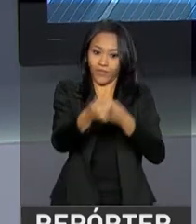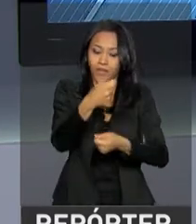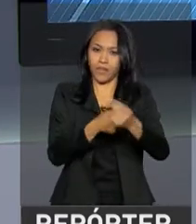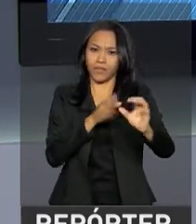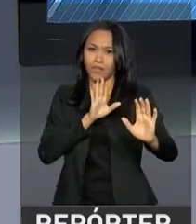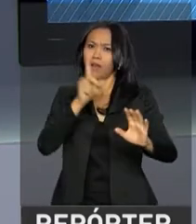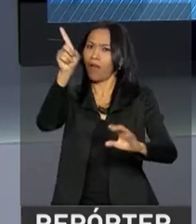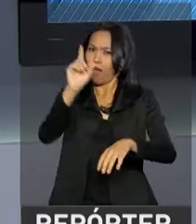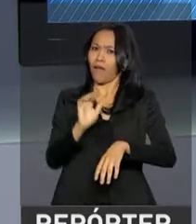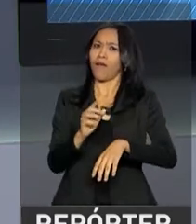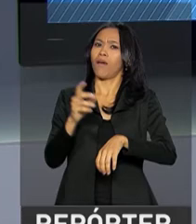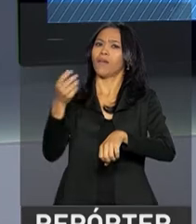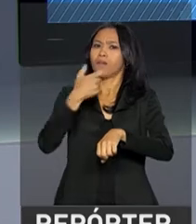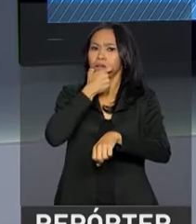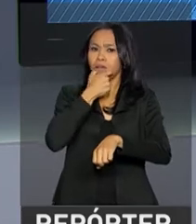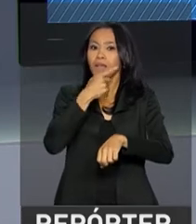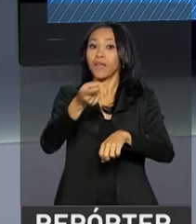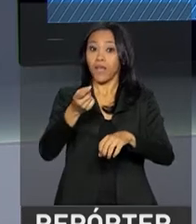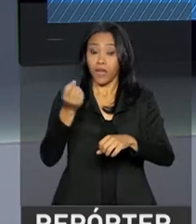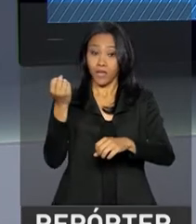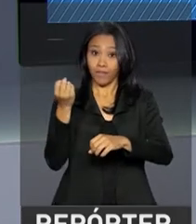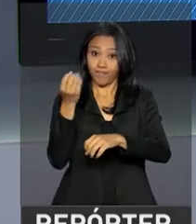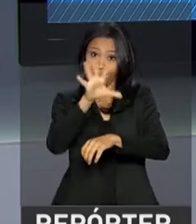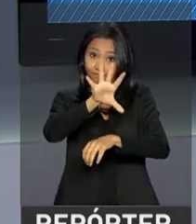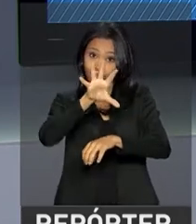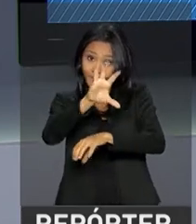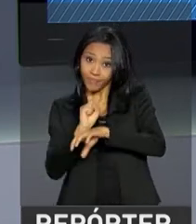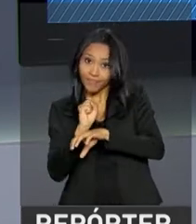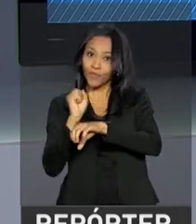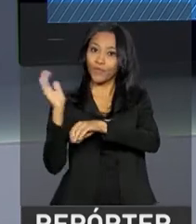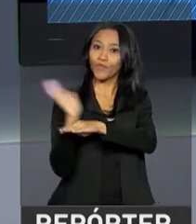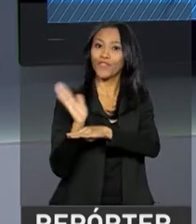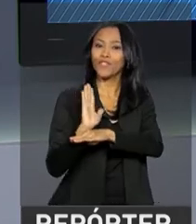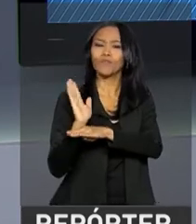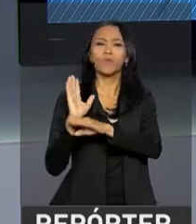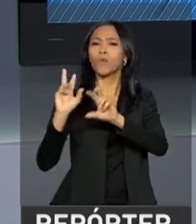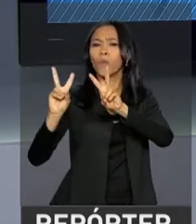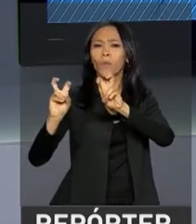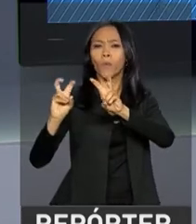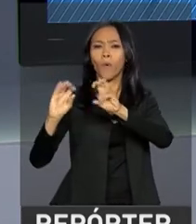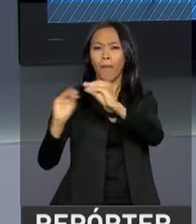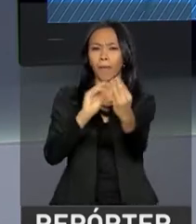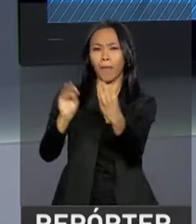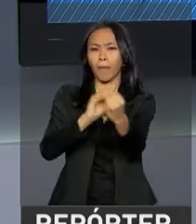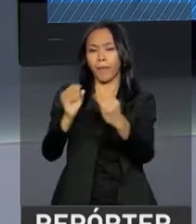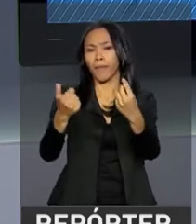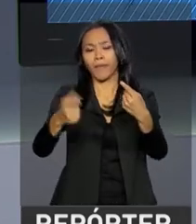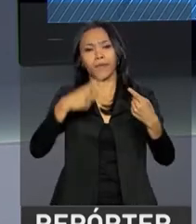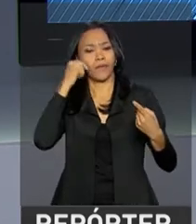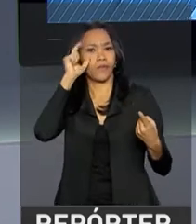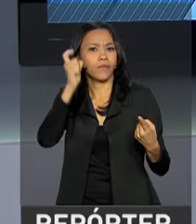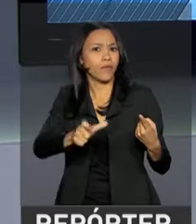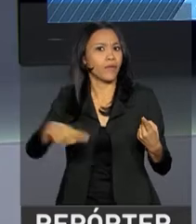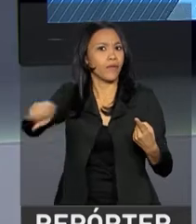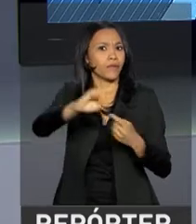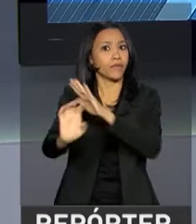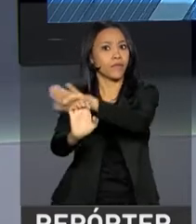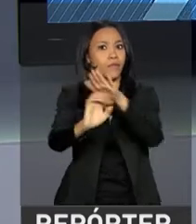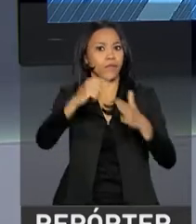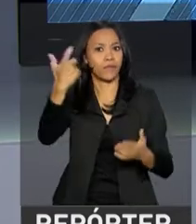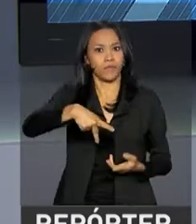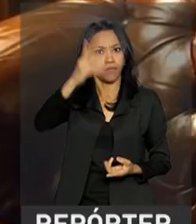sociais meirelles divulgou um vídeo em que comenta os temas tratados nessa reunião como interesse dos investidores ingleses no